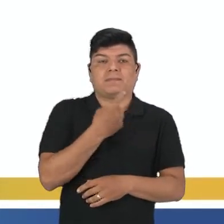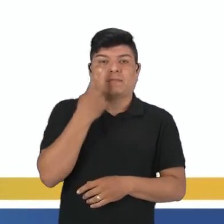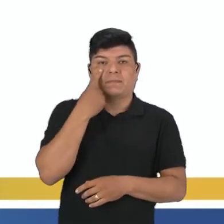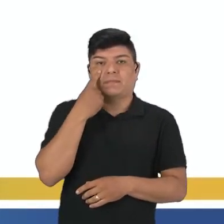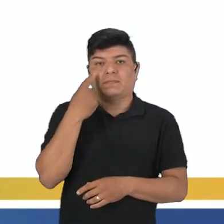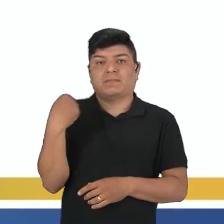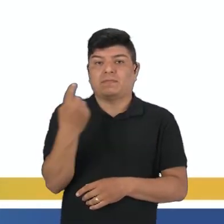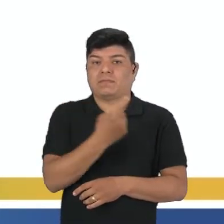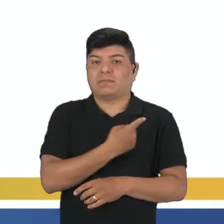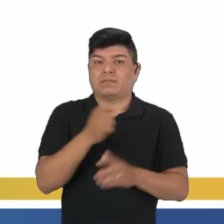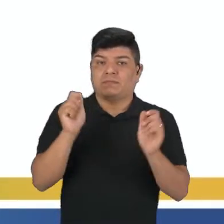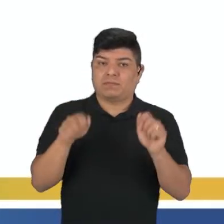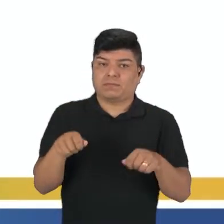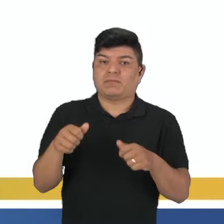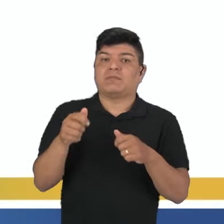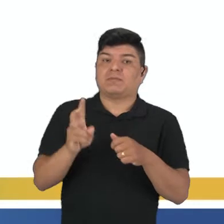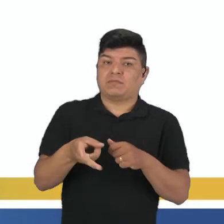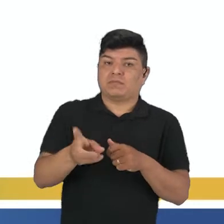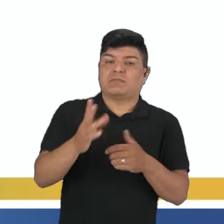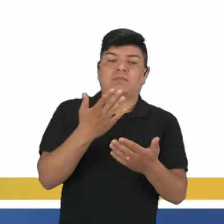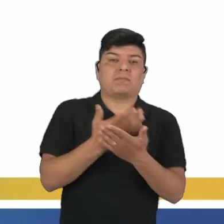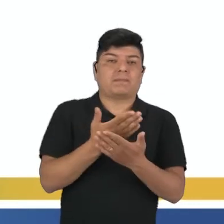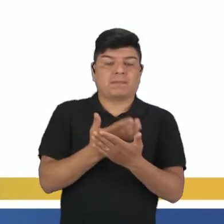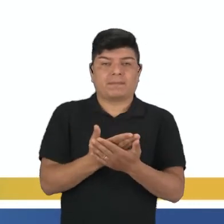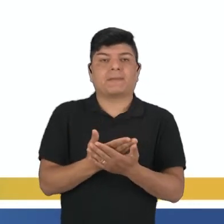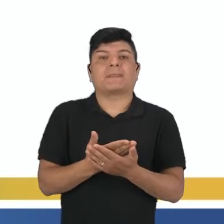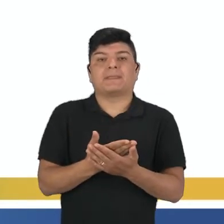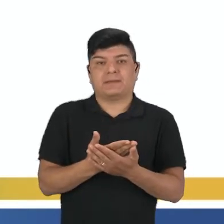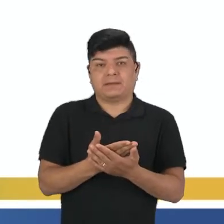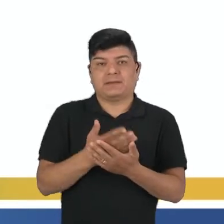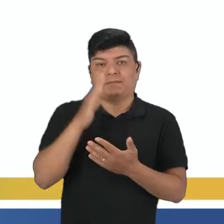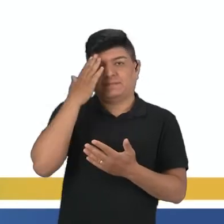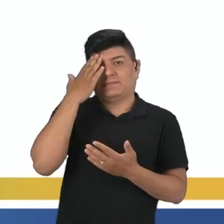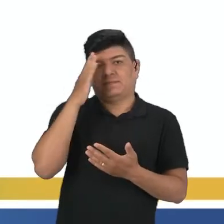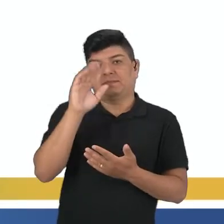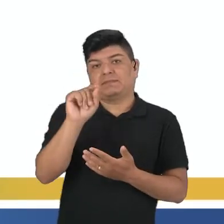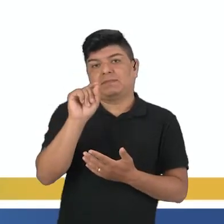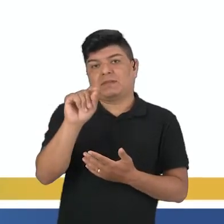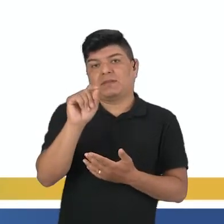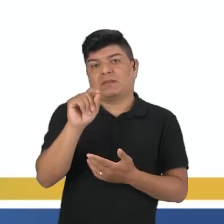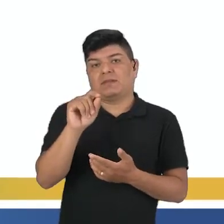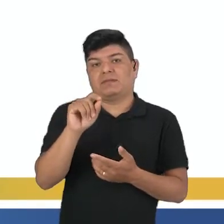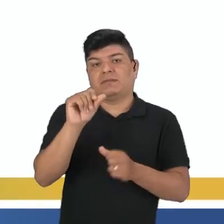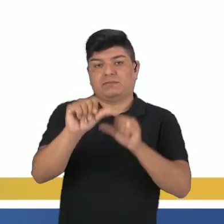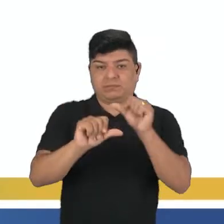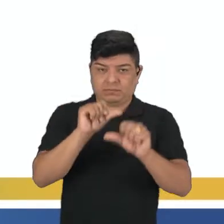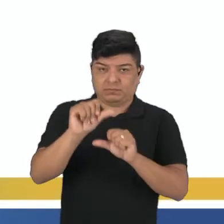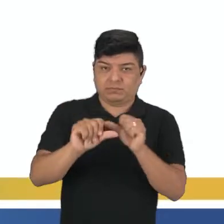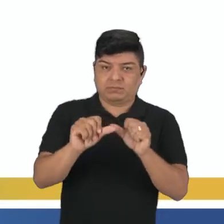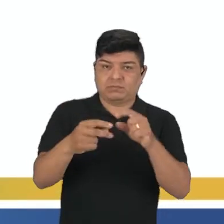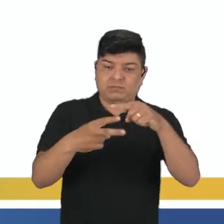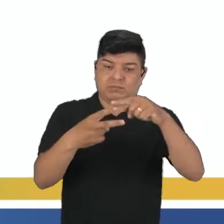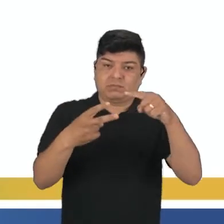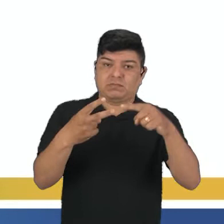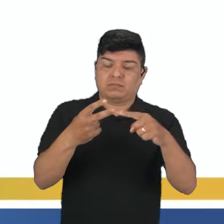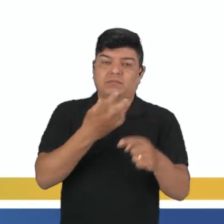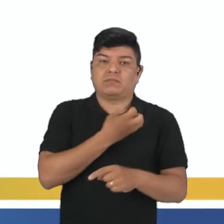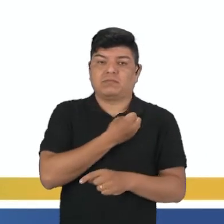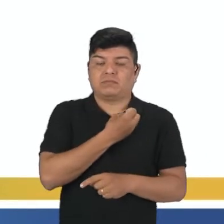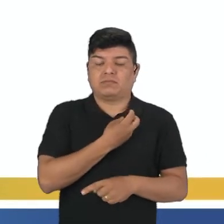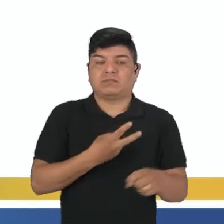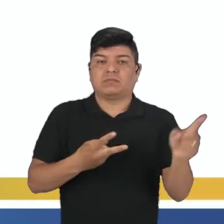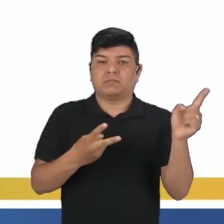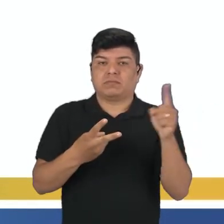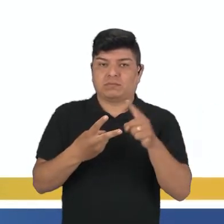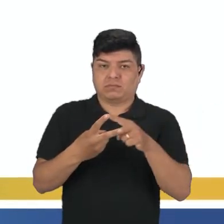Então, gente, para a gente poder dar prosseguimento para a nossa aula, a gente vai entender o seguinte: a gente vai estar convertendo dois tipos de